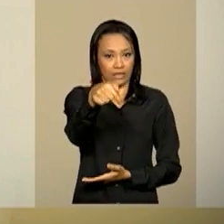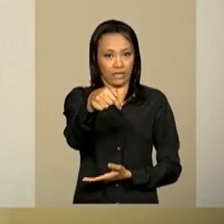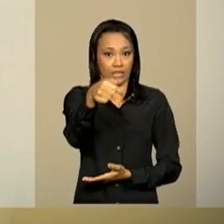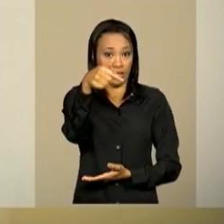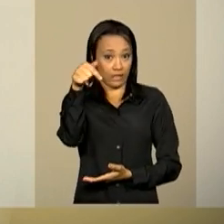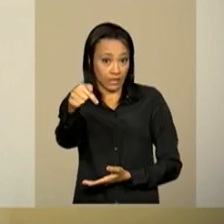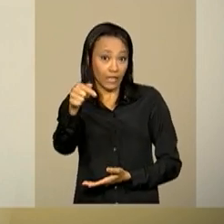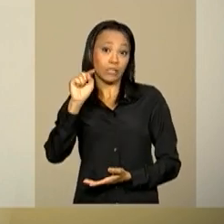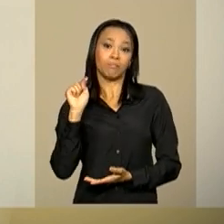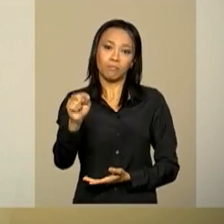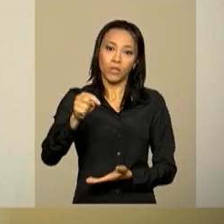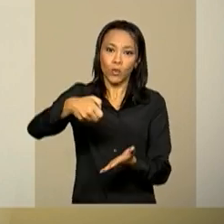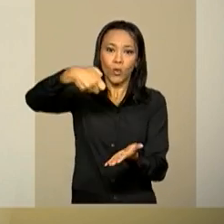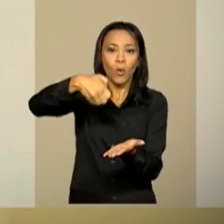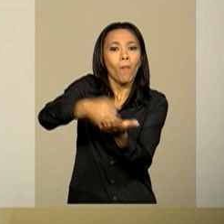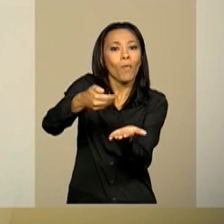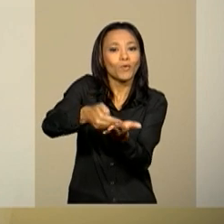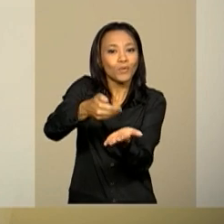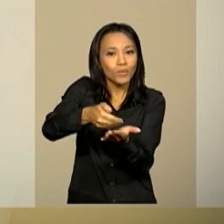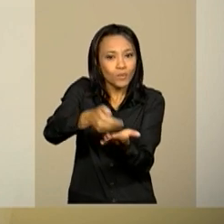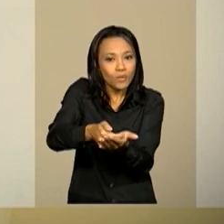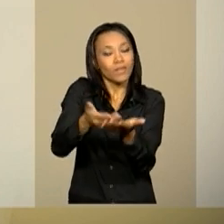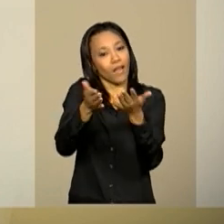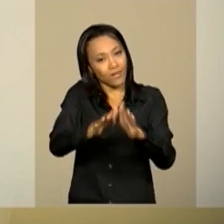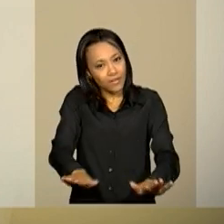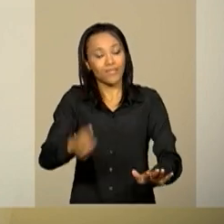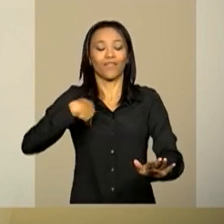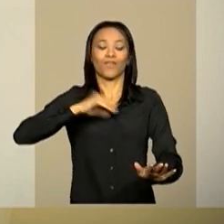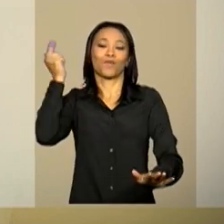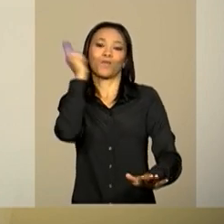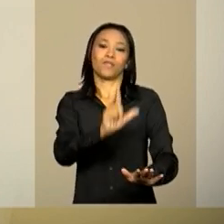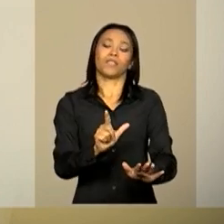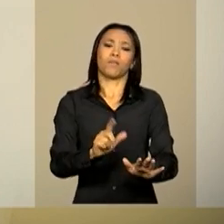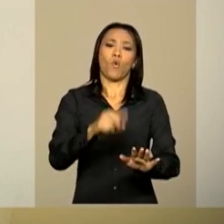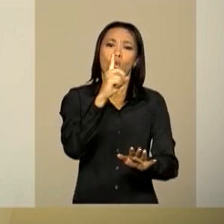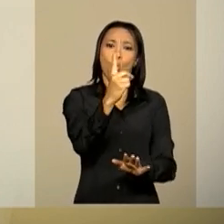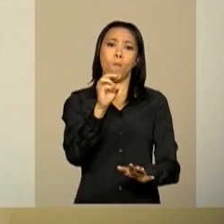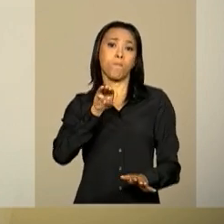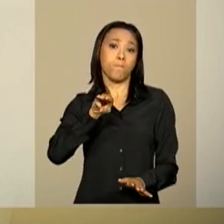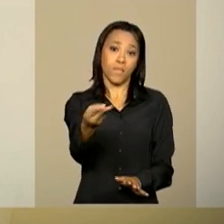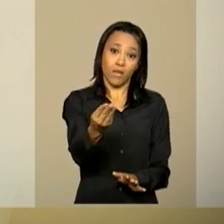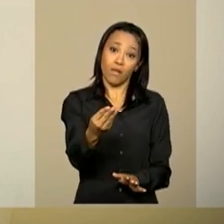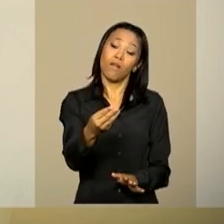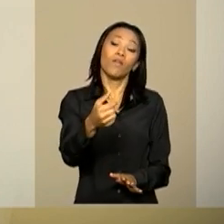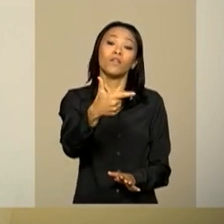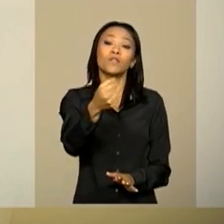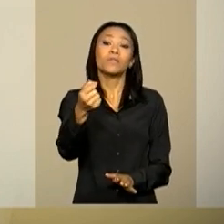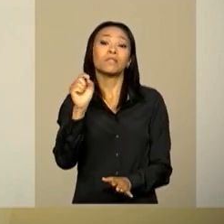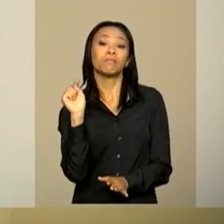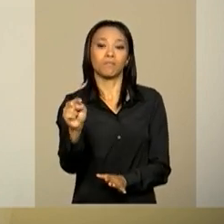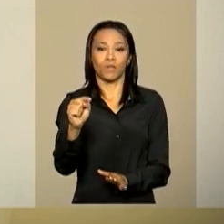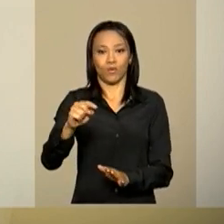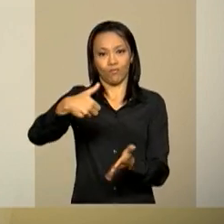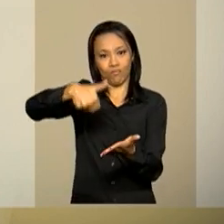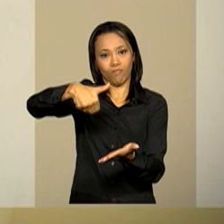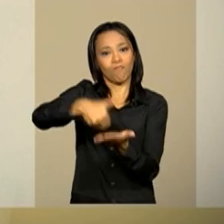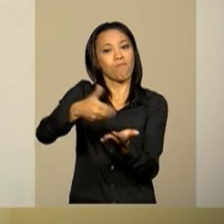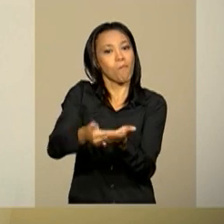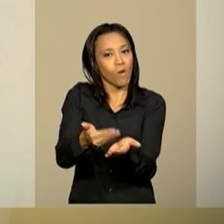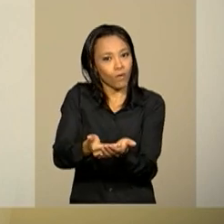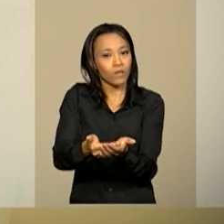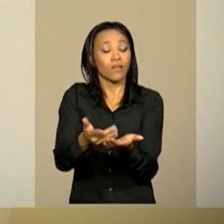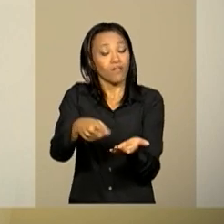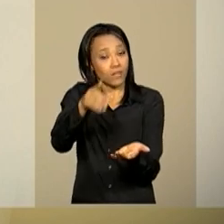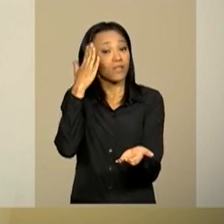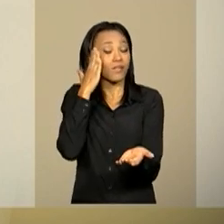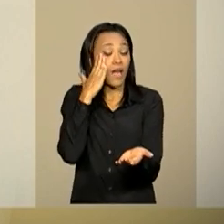177.000 bolsas de estudo e assim chegamos à marca de 1 mil. mil bolsas o ProUni Como você